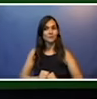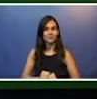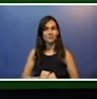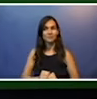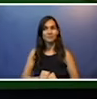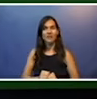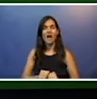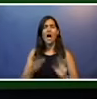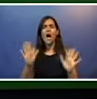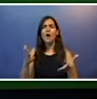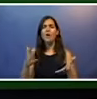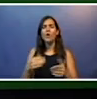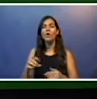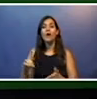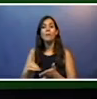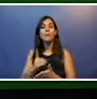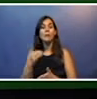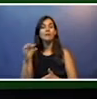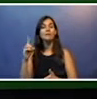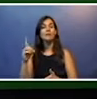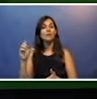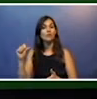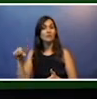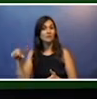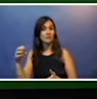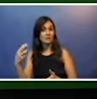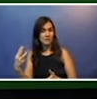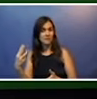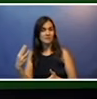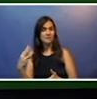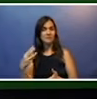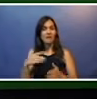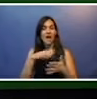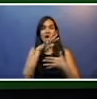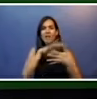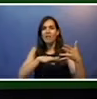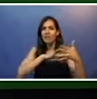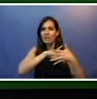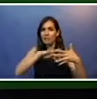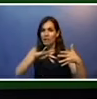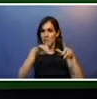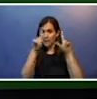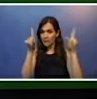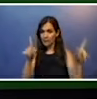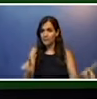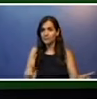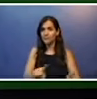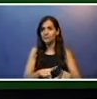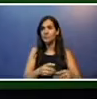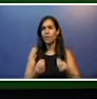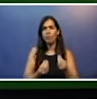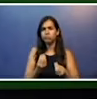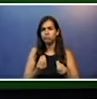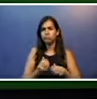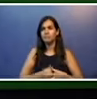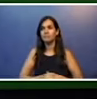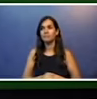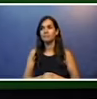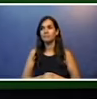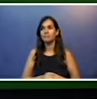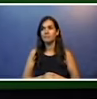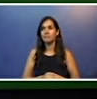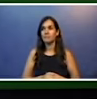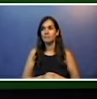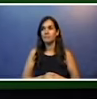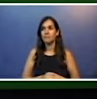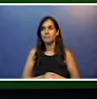nós vamos lá para a página 193. A escrita dos números na numeração romana. Observe na